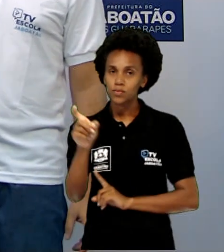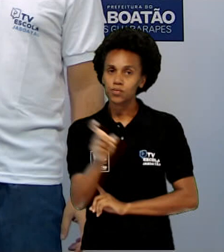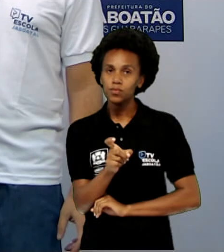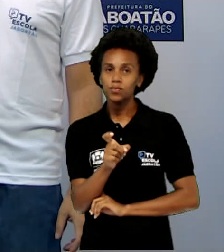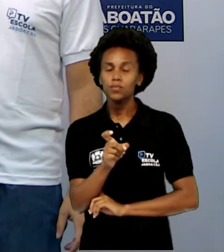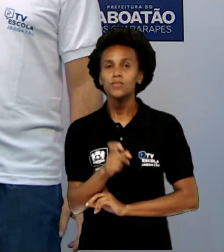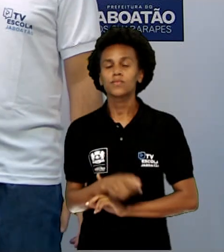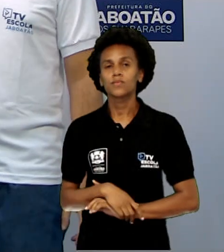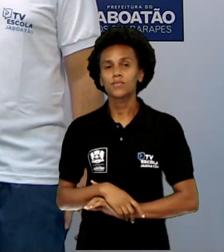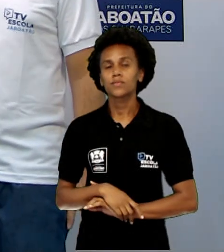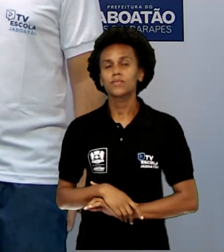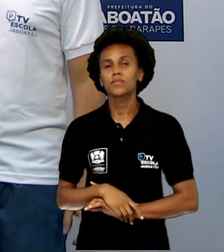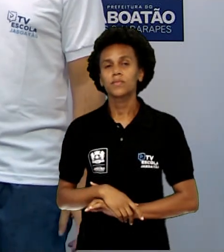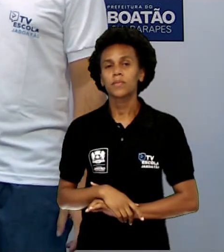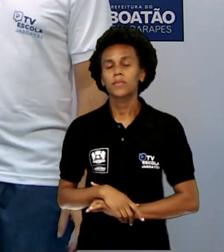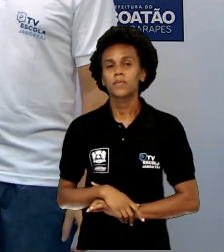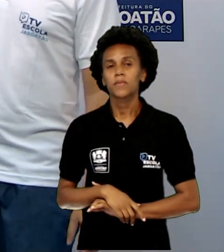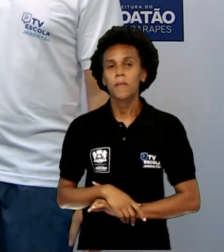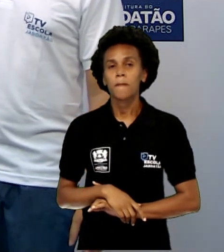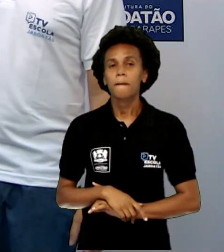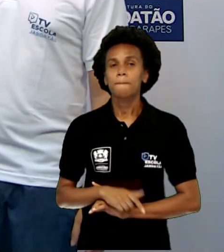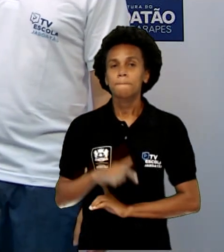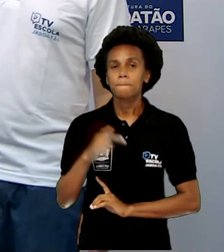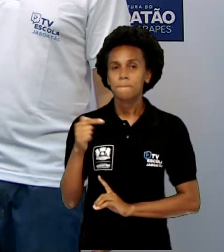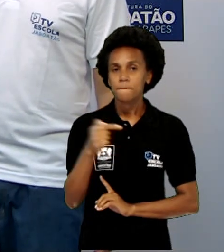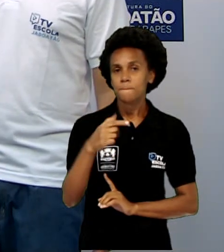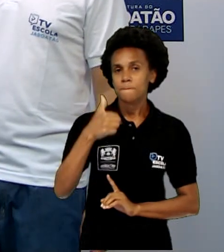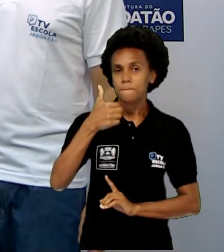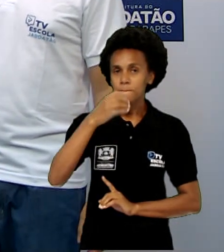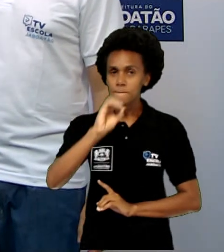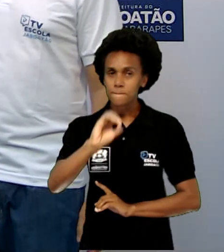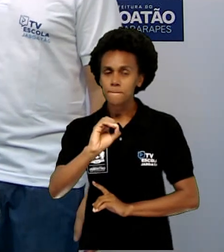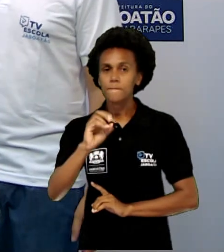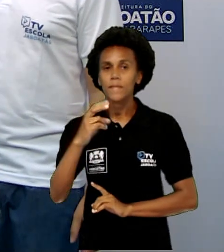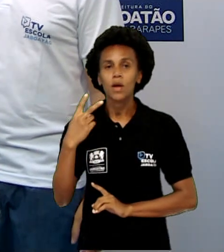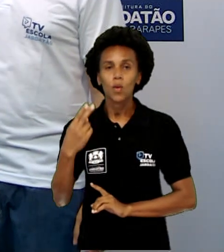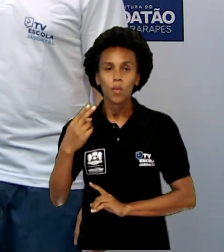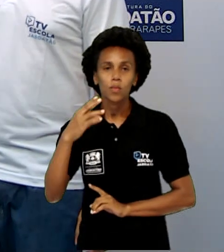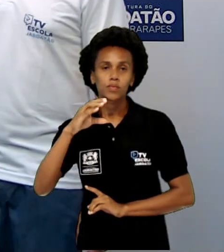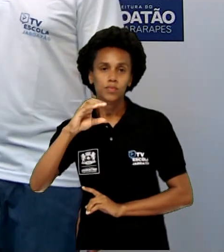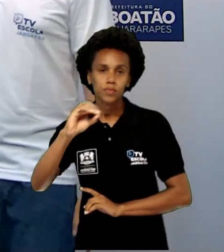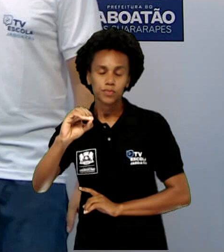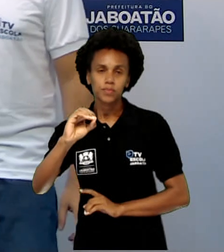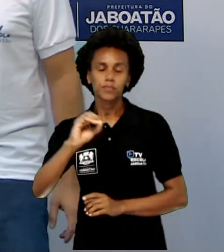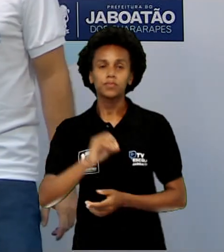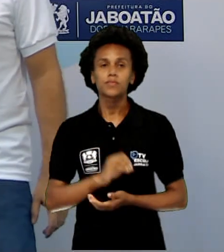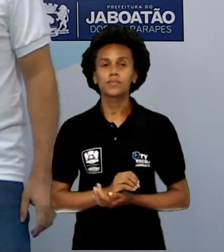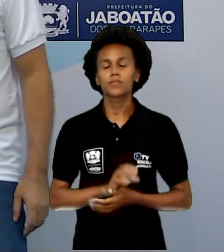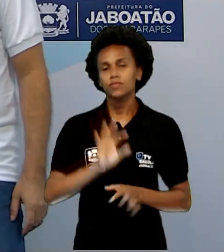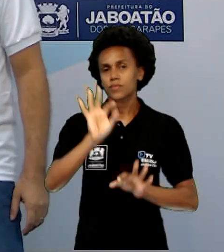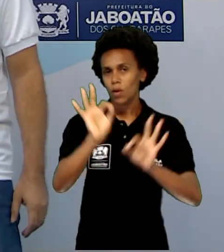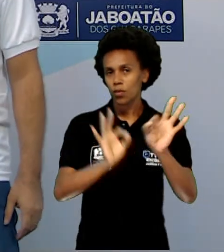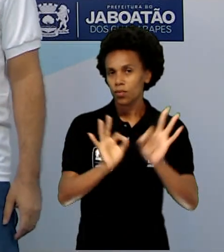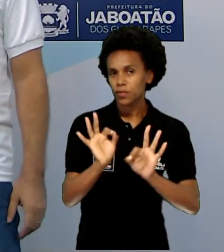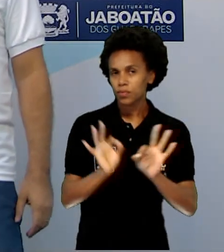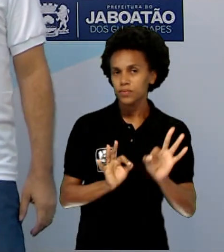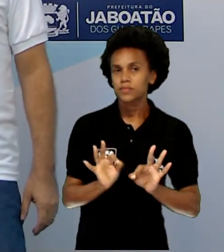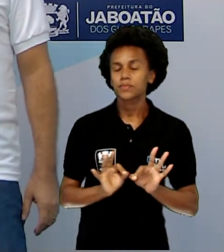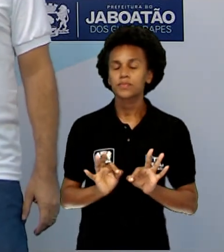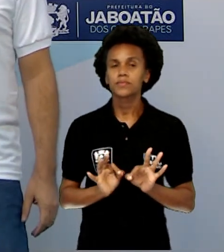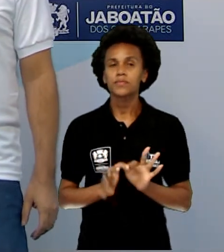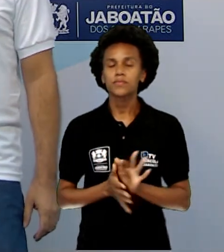E o menos 2 vezes 5? Menos 10. Igual a zero. Organizando um pouquinho